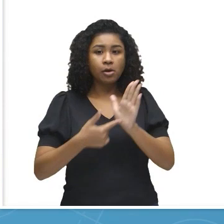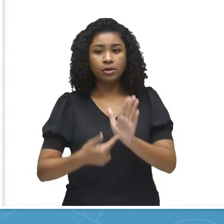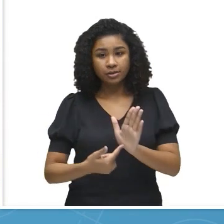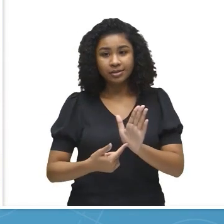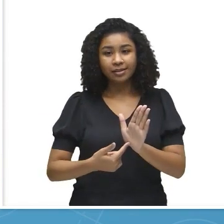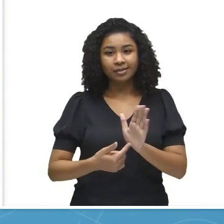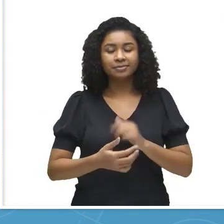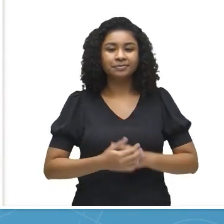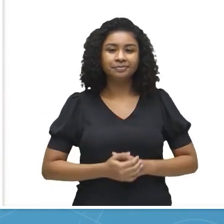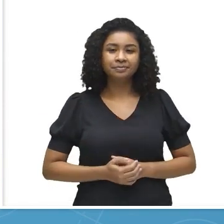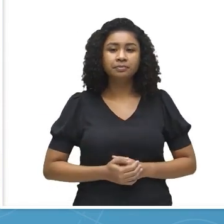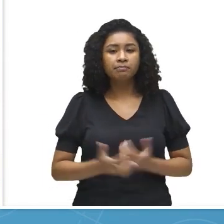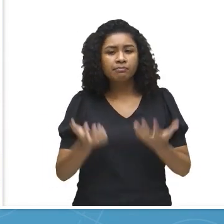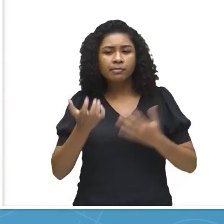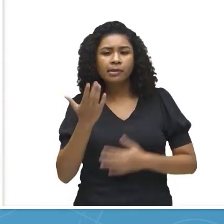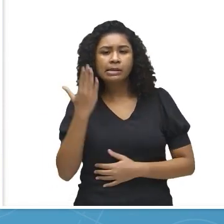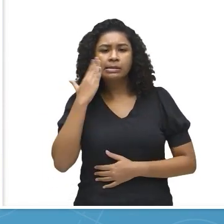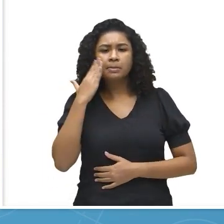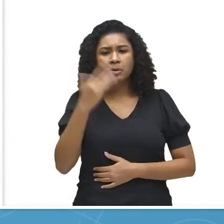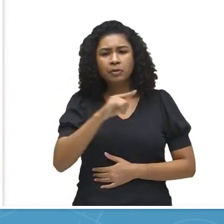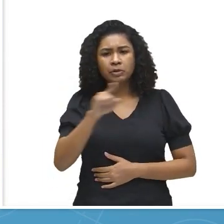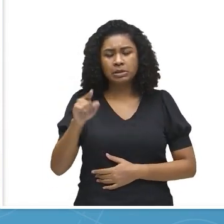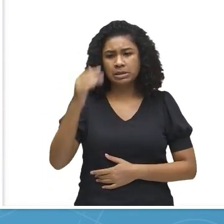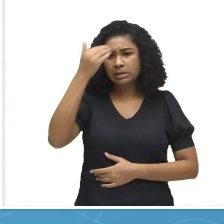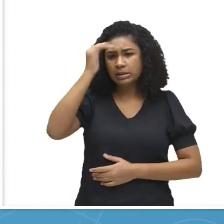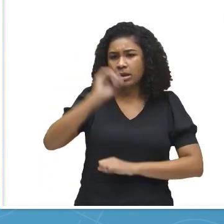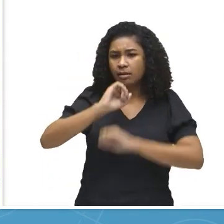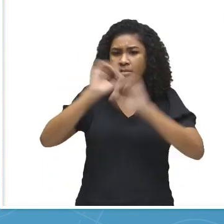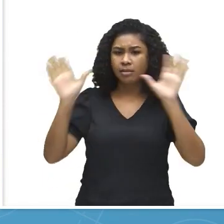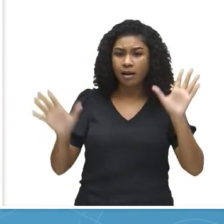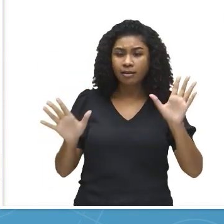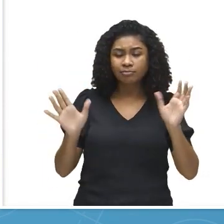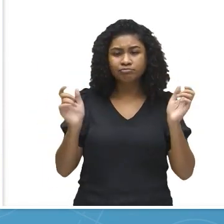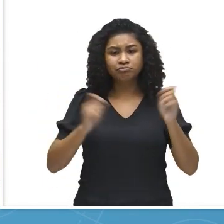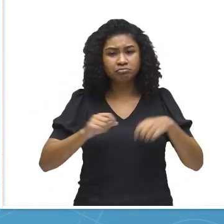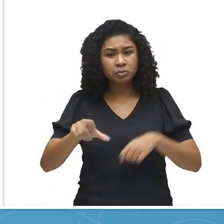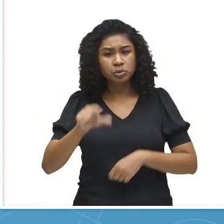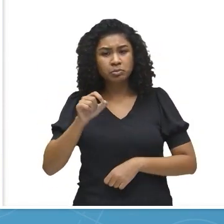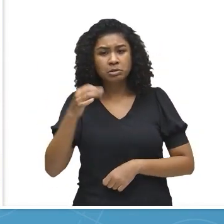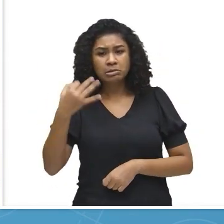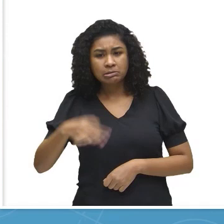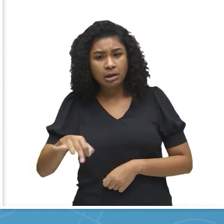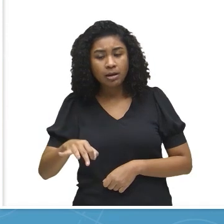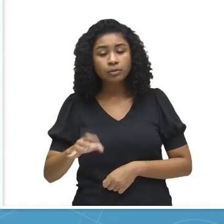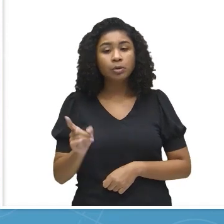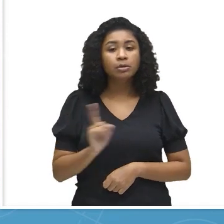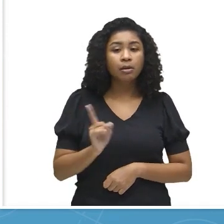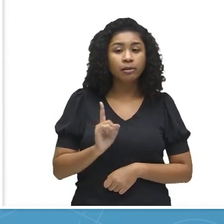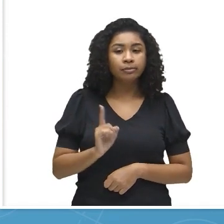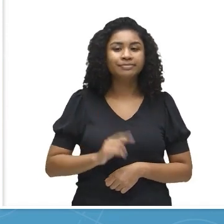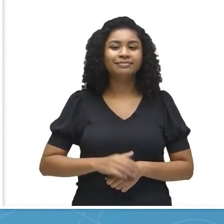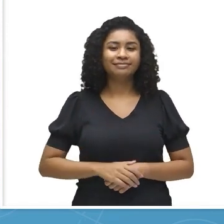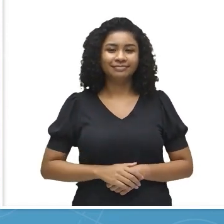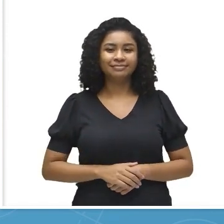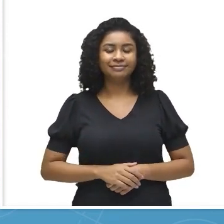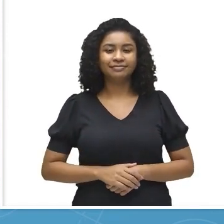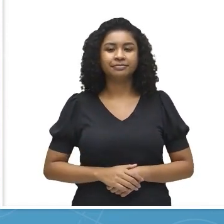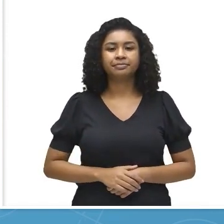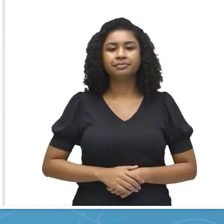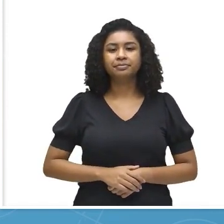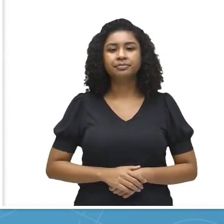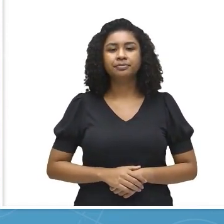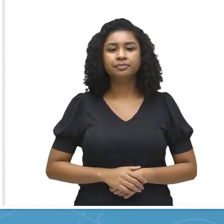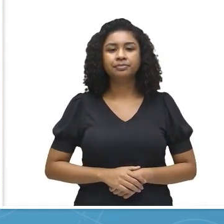conseguiram assimilar o conteúdo e acertar aquela opção que mais condiz com o enunciado, gente. Vamos ler algumas respostas de vocês